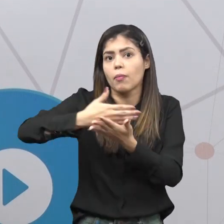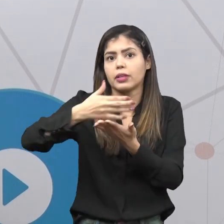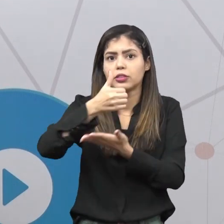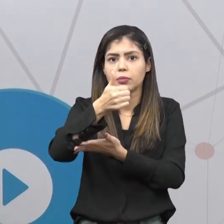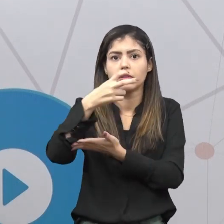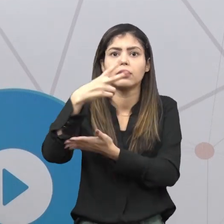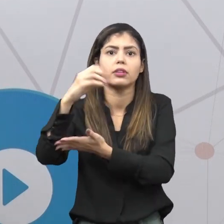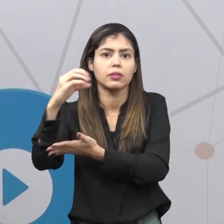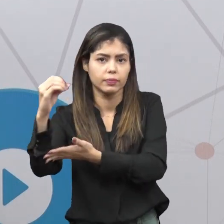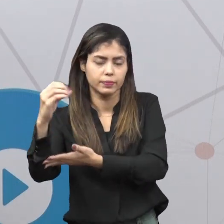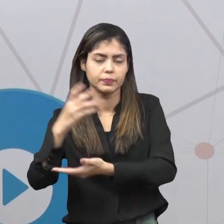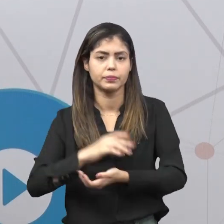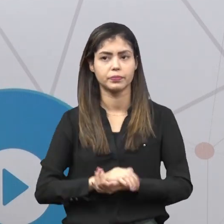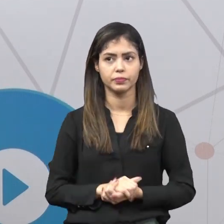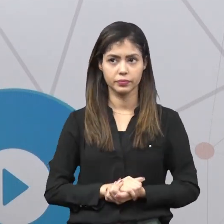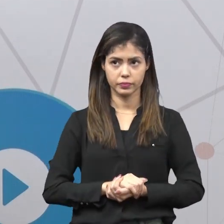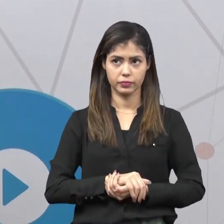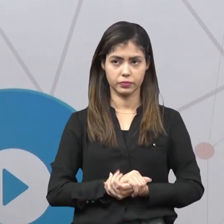desde 1500.